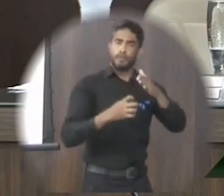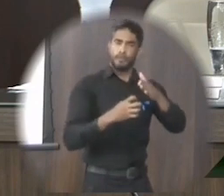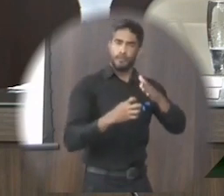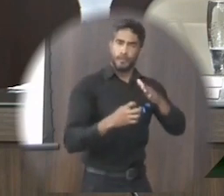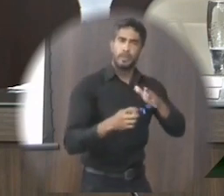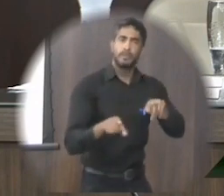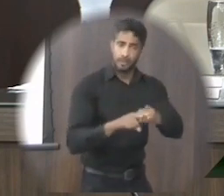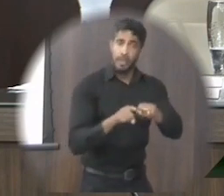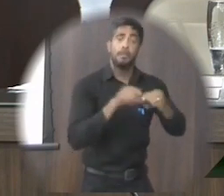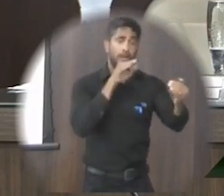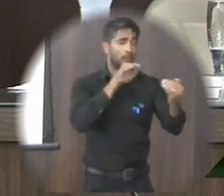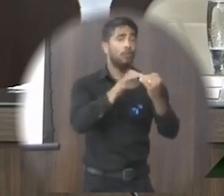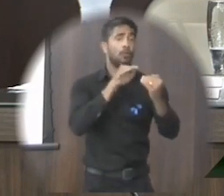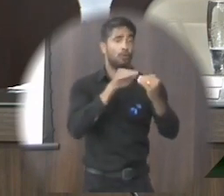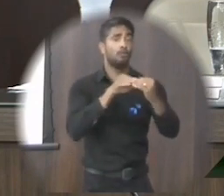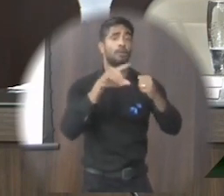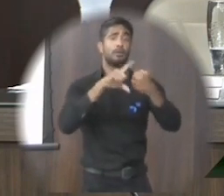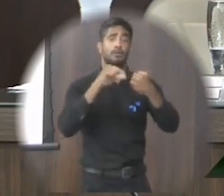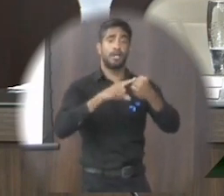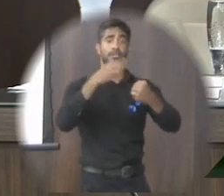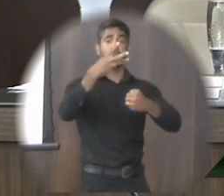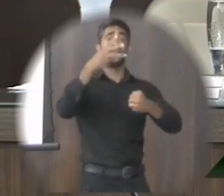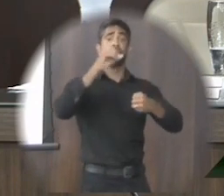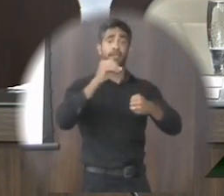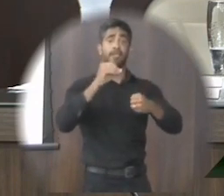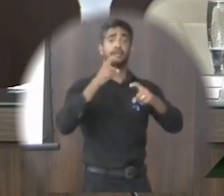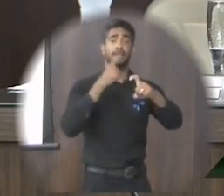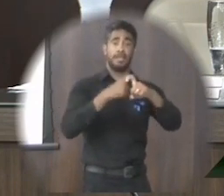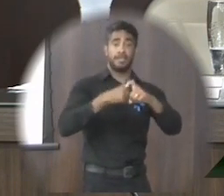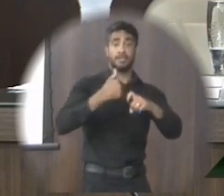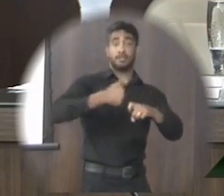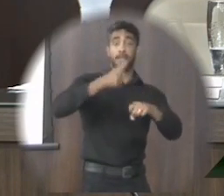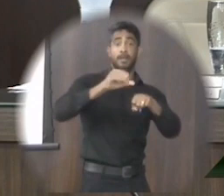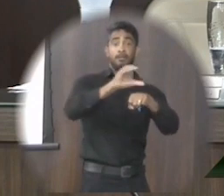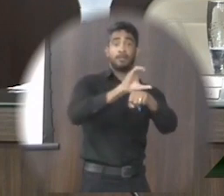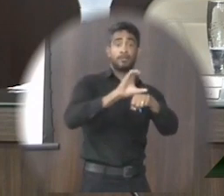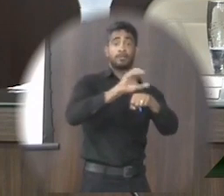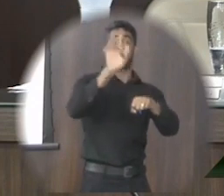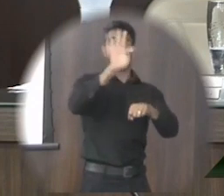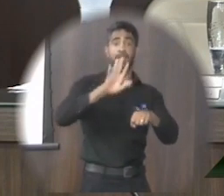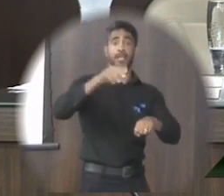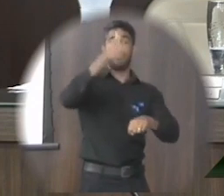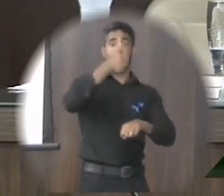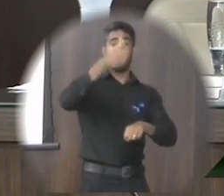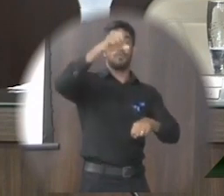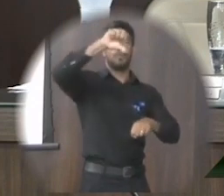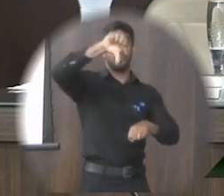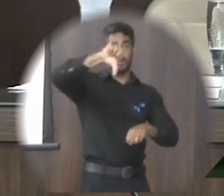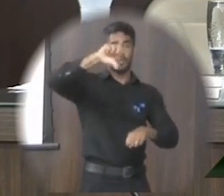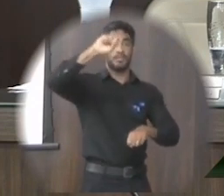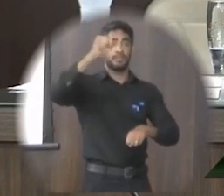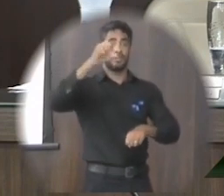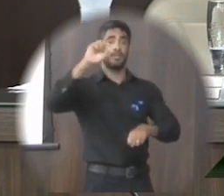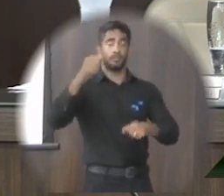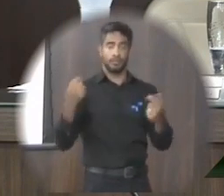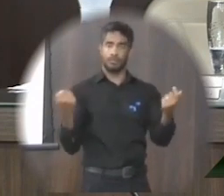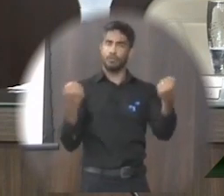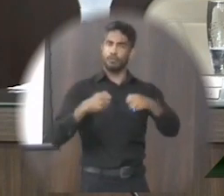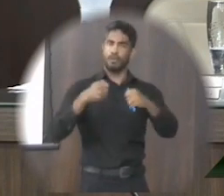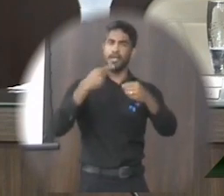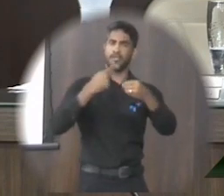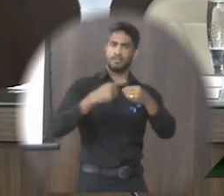está em conformidade com o artigo 30, inciso 1º, da Constituição Federal de 1988. Compete aos